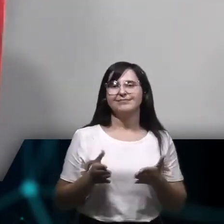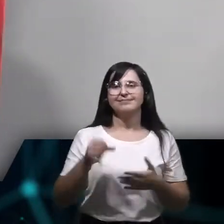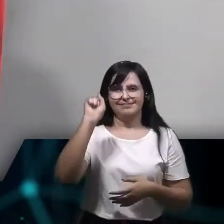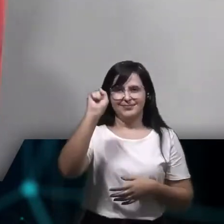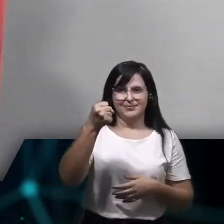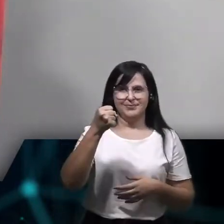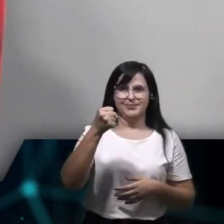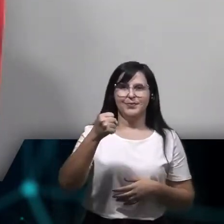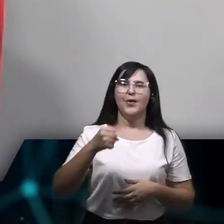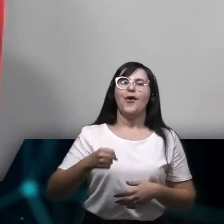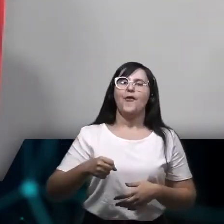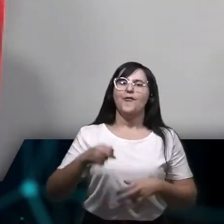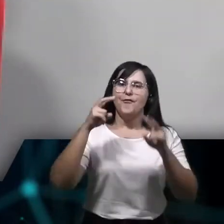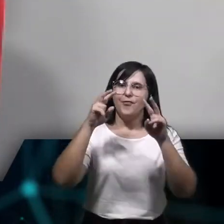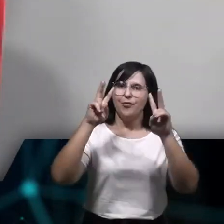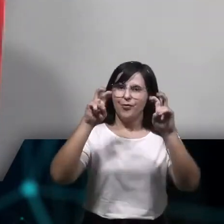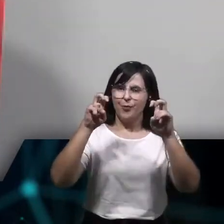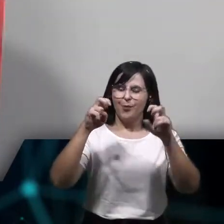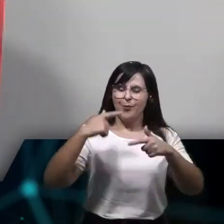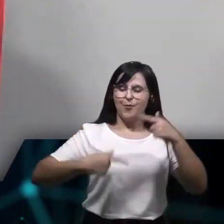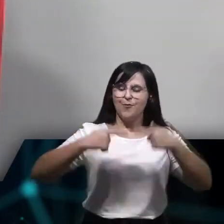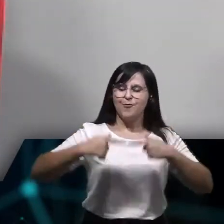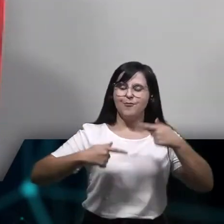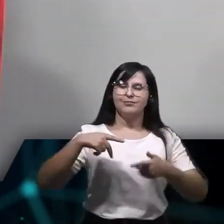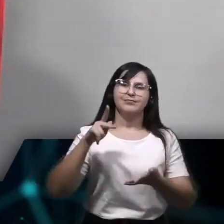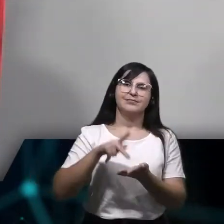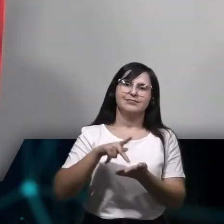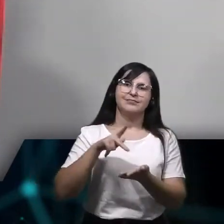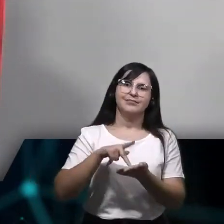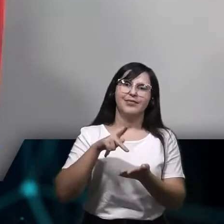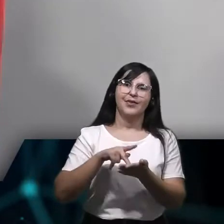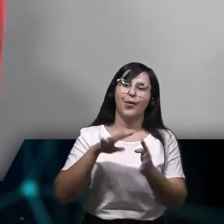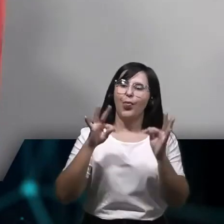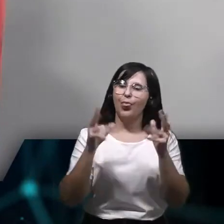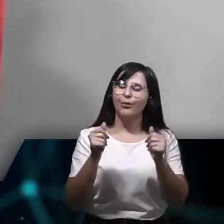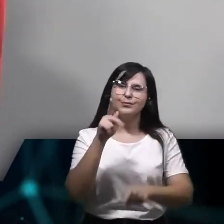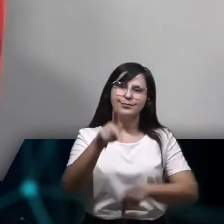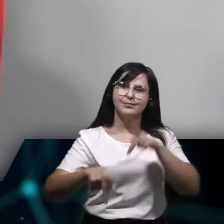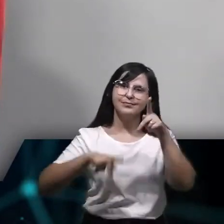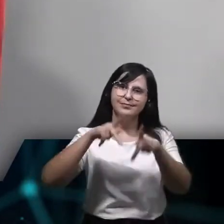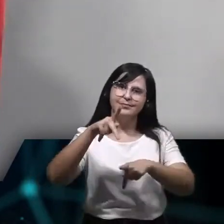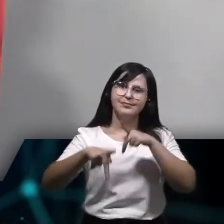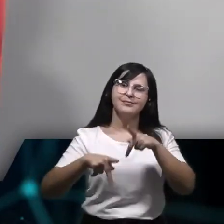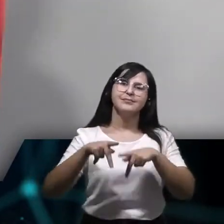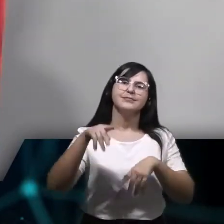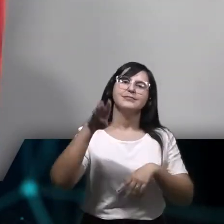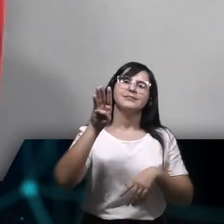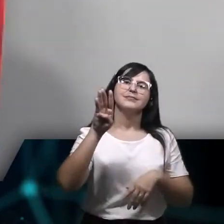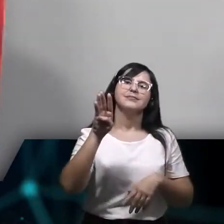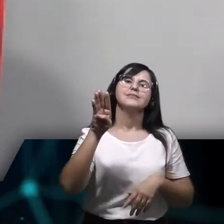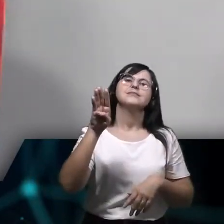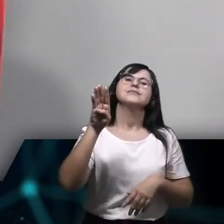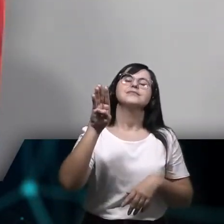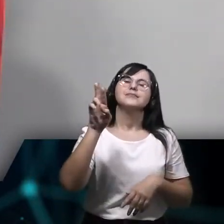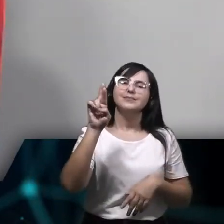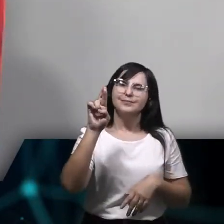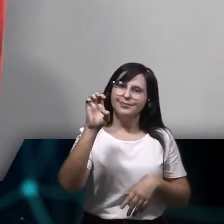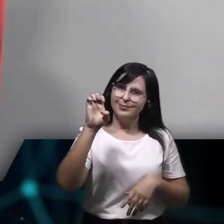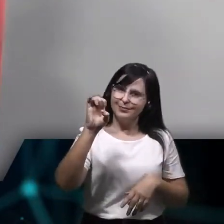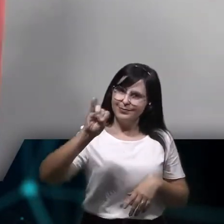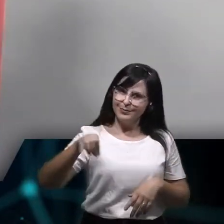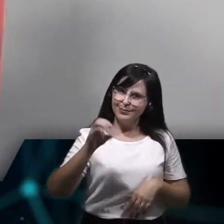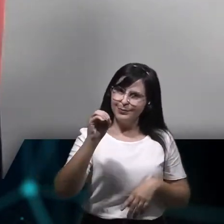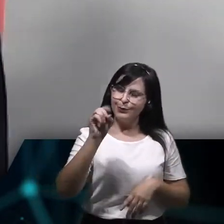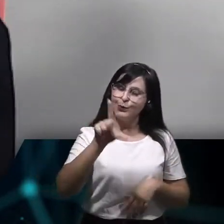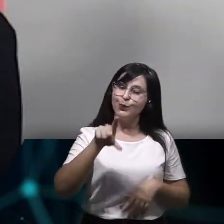no debate político, como ele deve ser, para toda a população de Brejo tirar suas dúvidas e suas conclusões em quem irá votar no